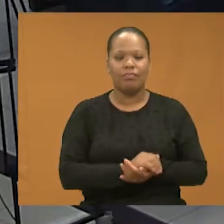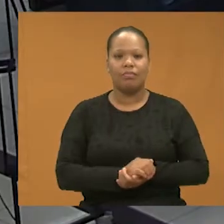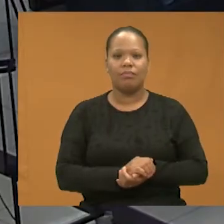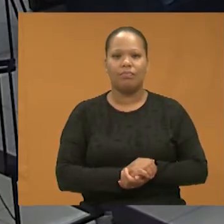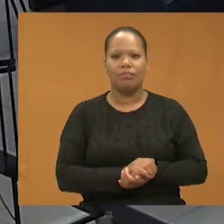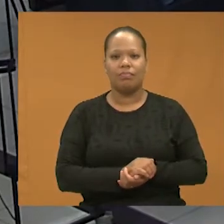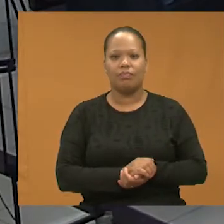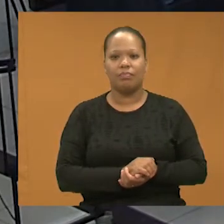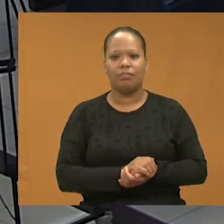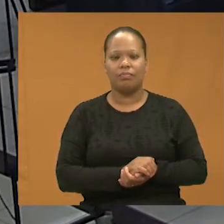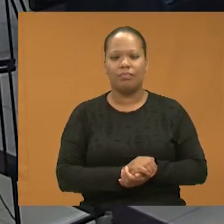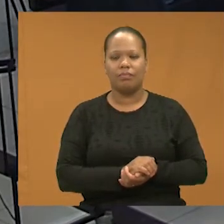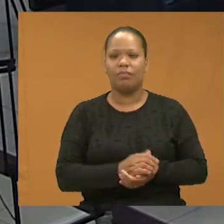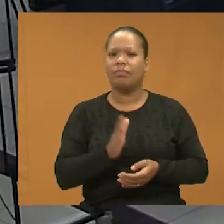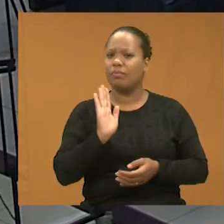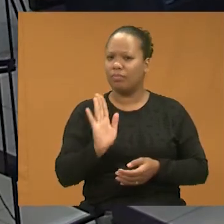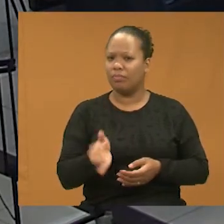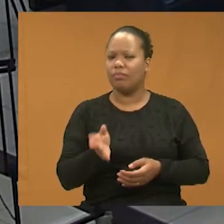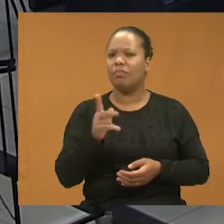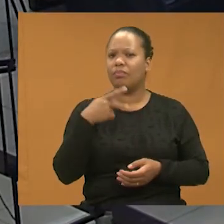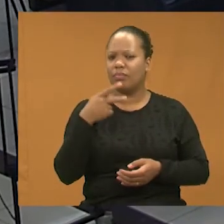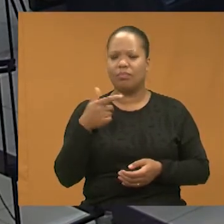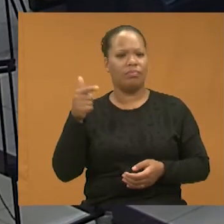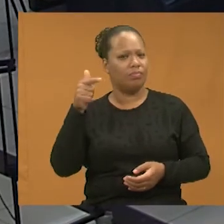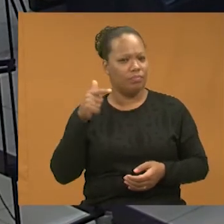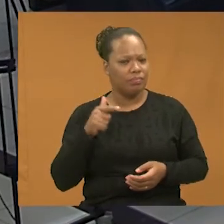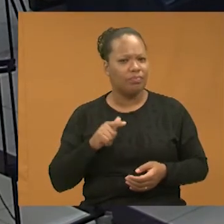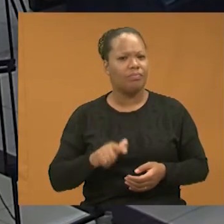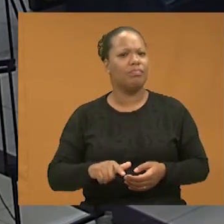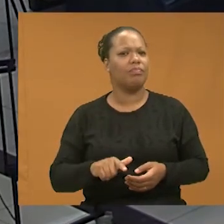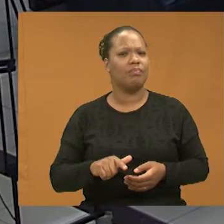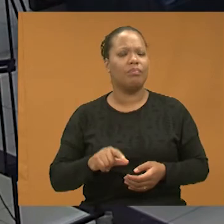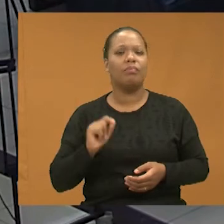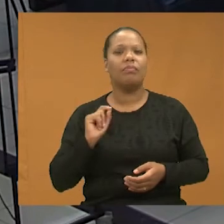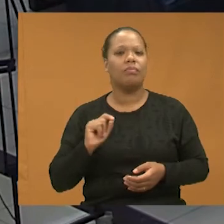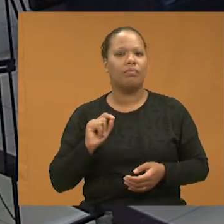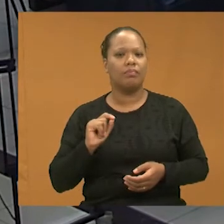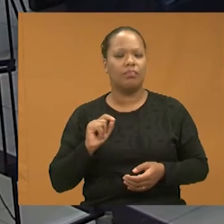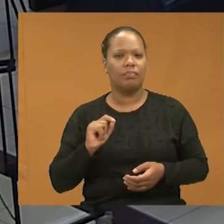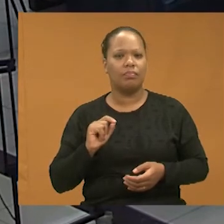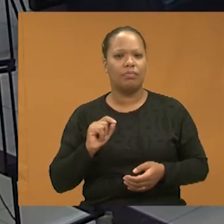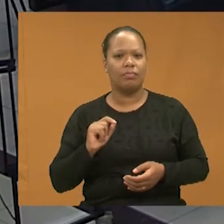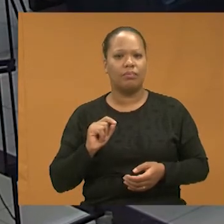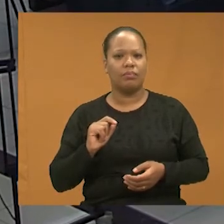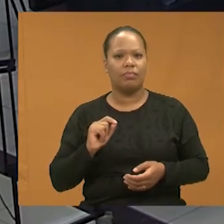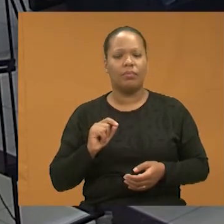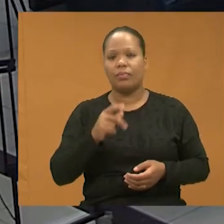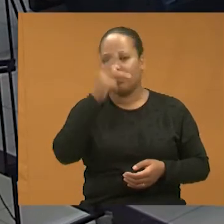presidente, eu já falei, vou aqui novamente registrar o quê? Que quem tem